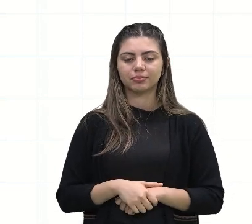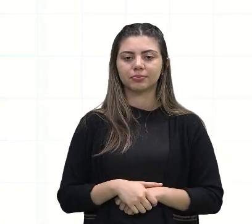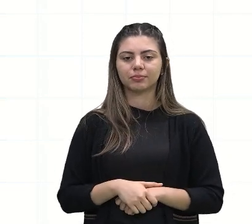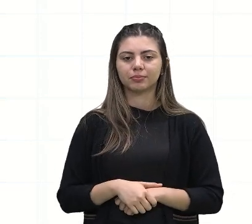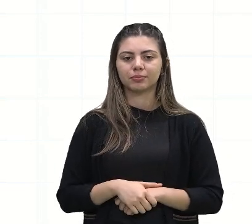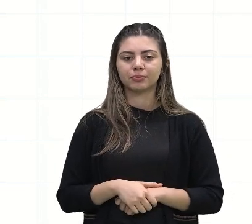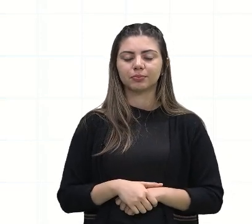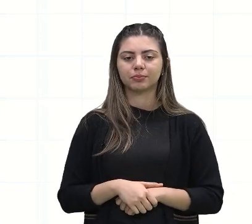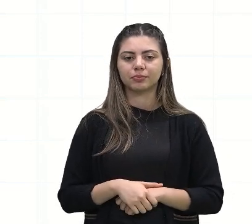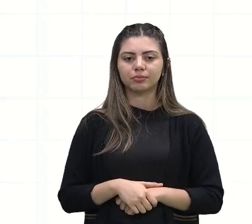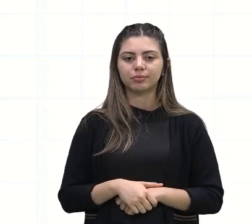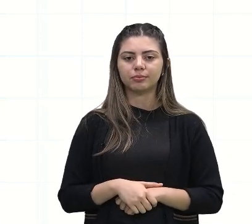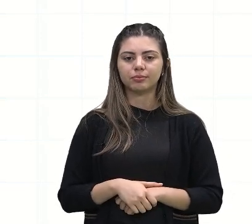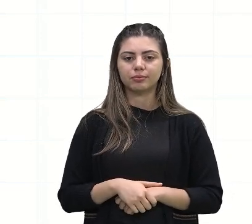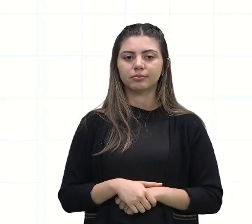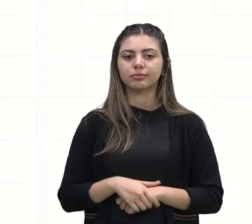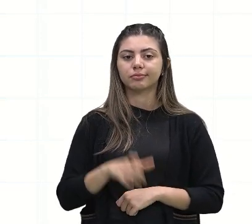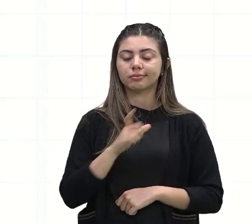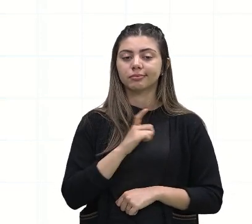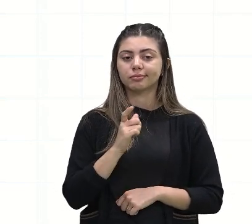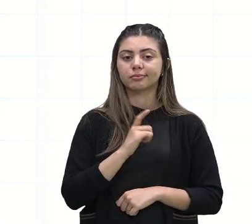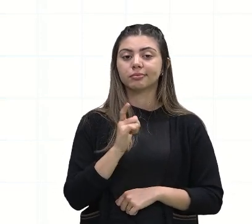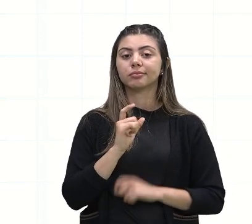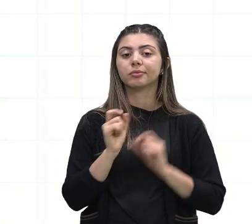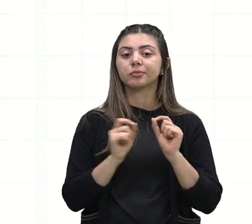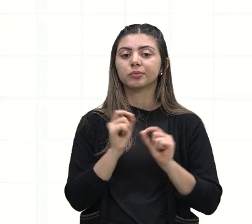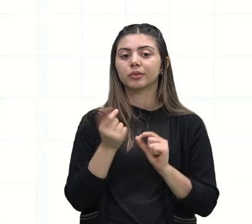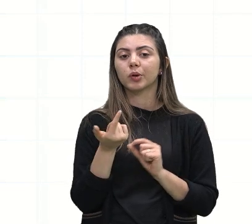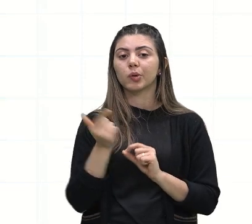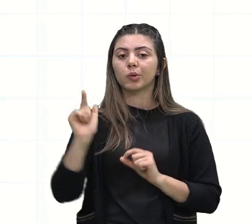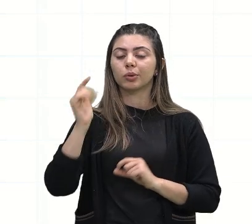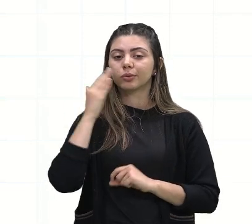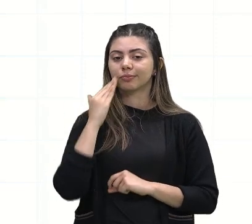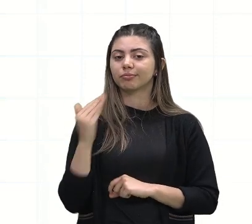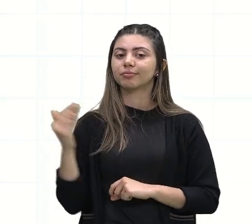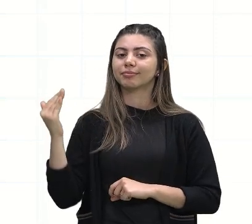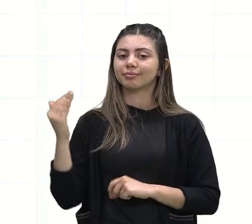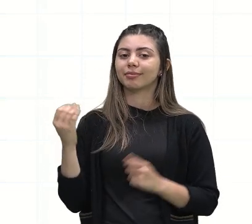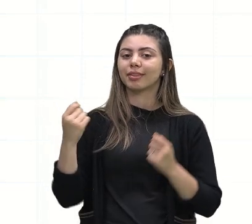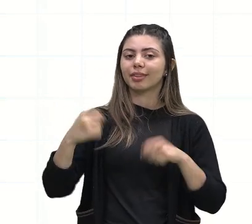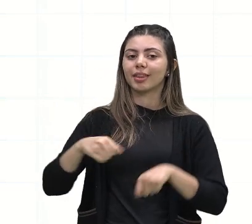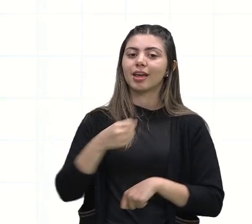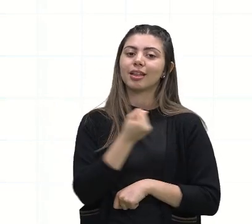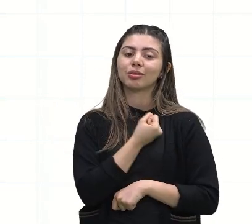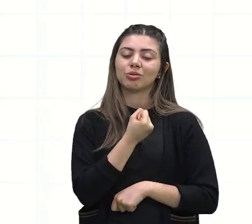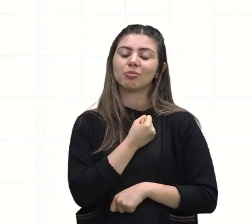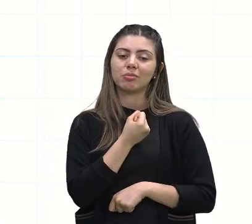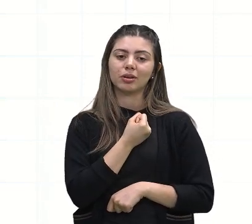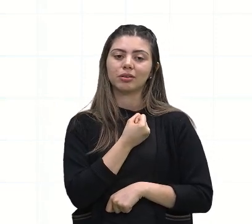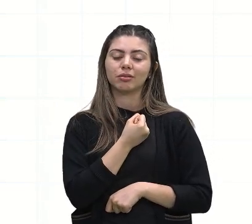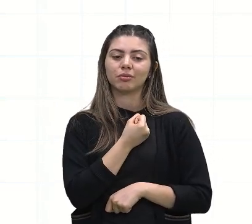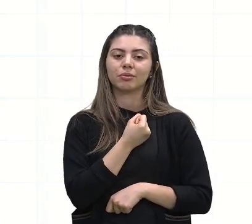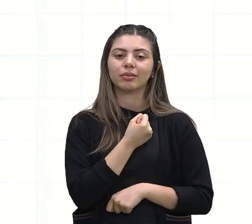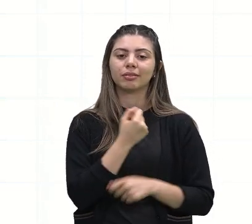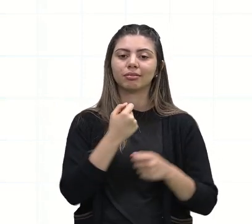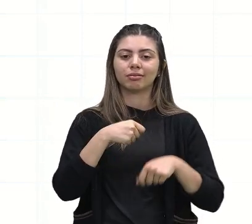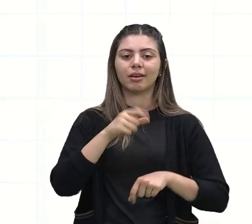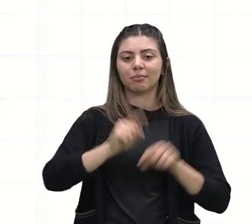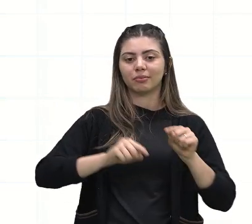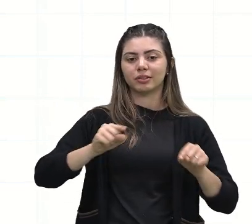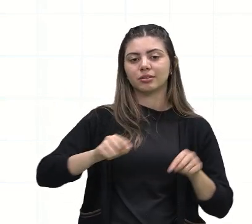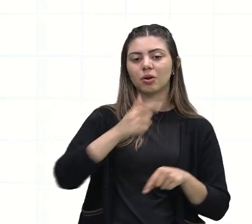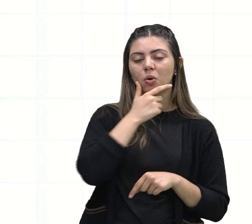Temos também a flexão dos numerais. Vamos ver aqui. Variação em gênero e variação em